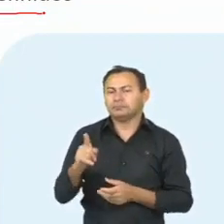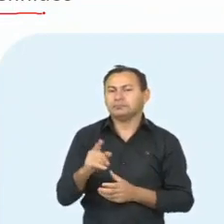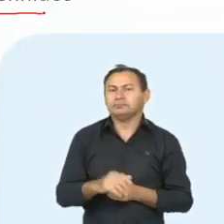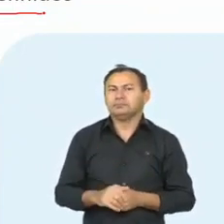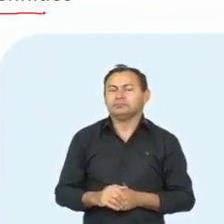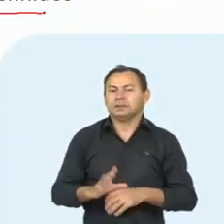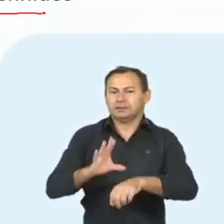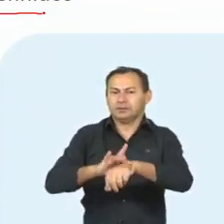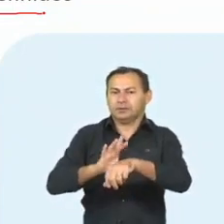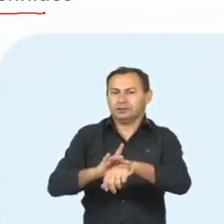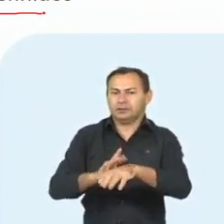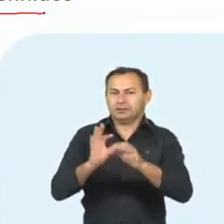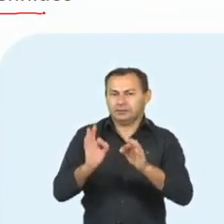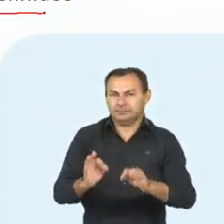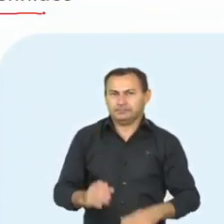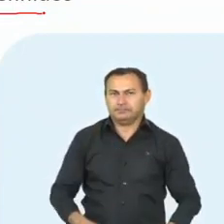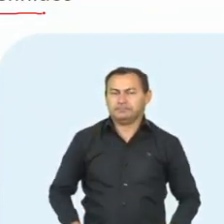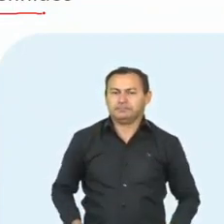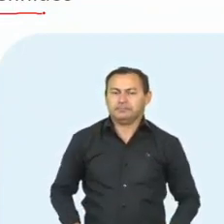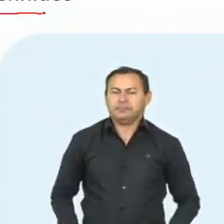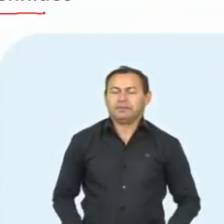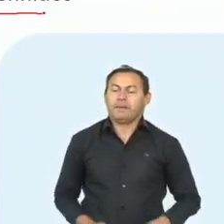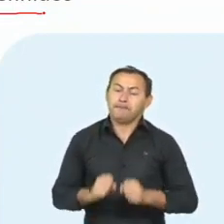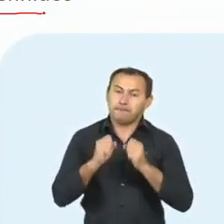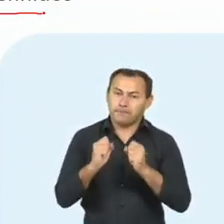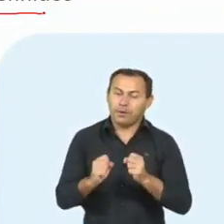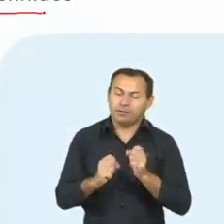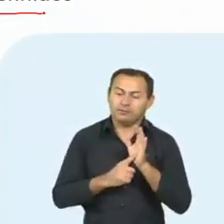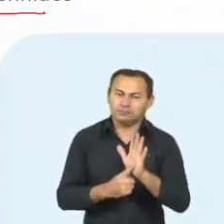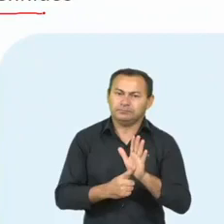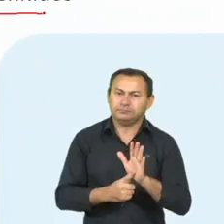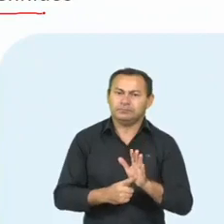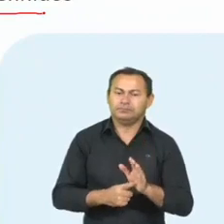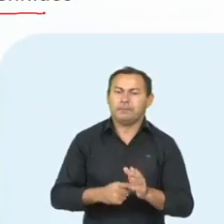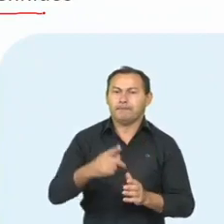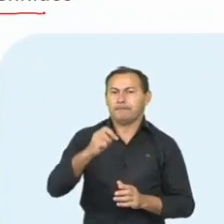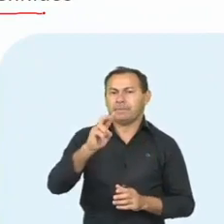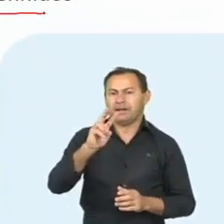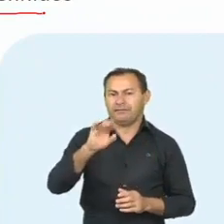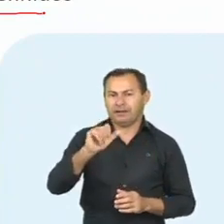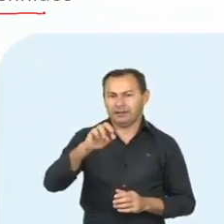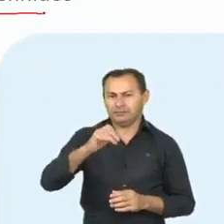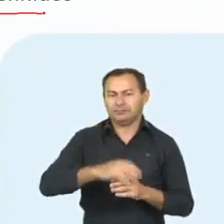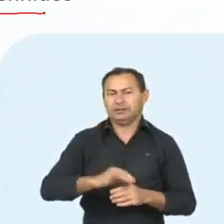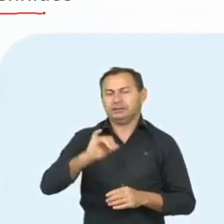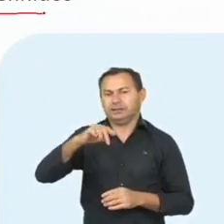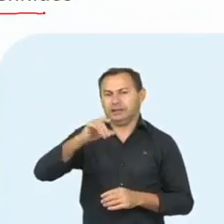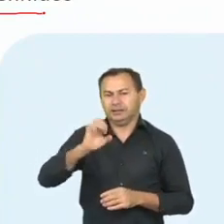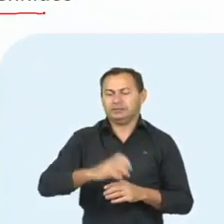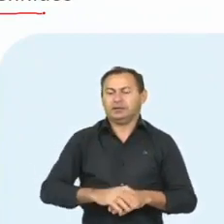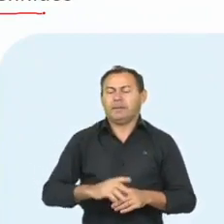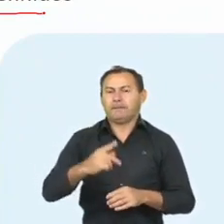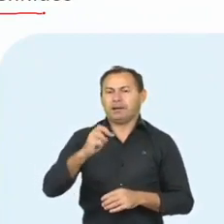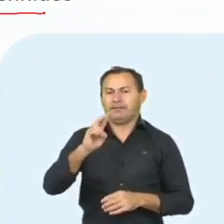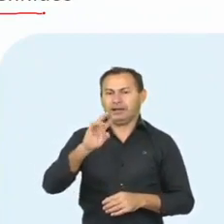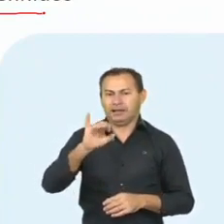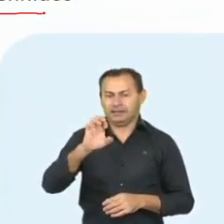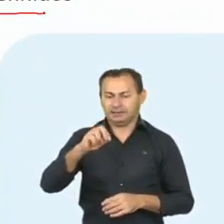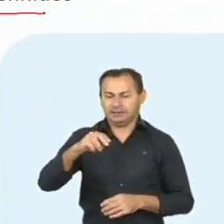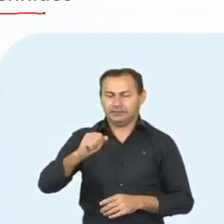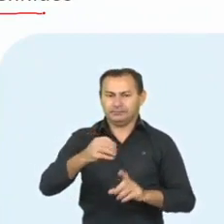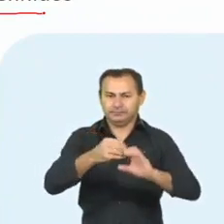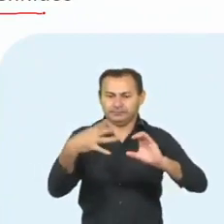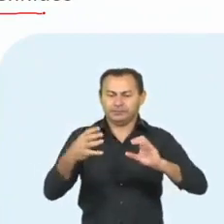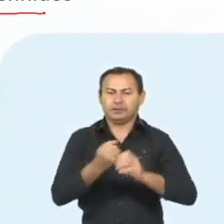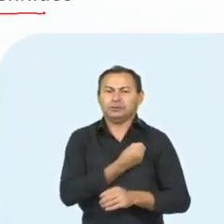a essa doença. Pode ser expresso por prevalência e incidência, então a prevalência ela é caracterizada